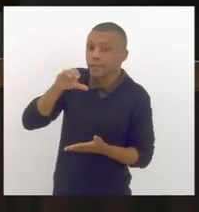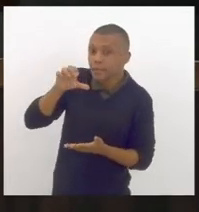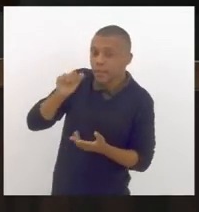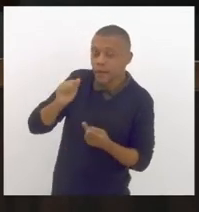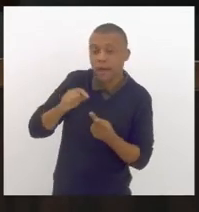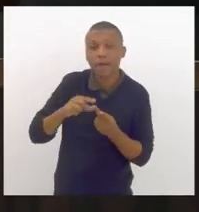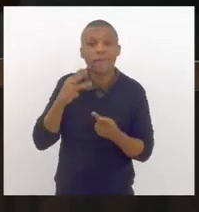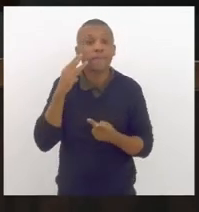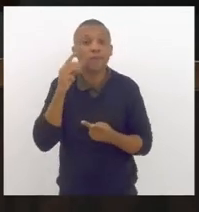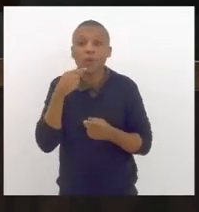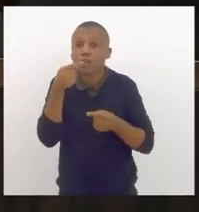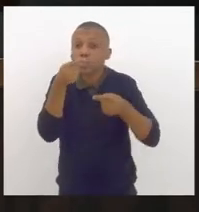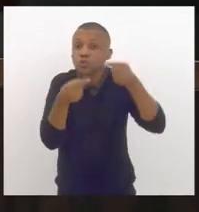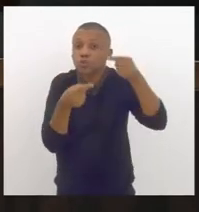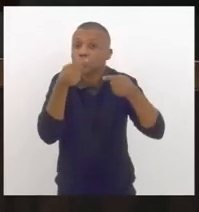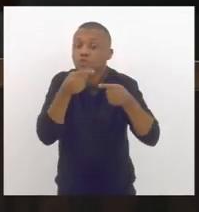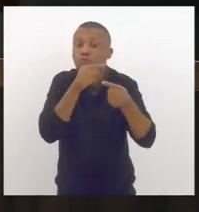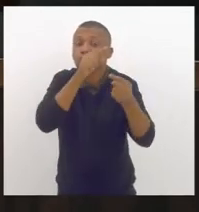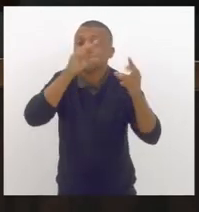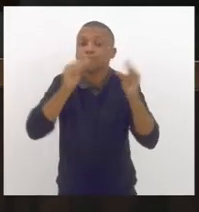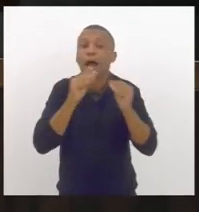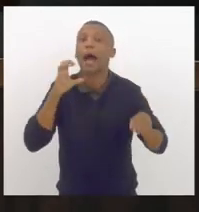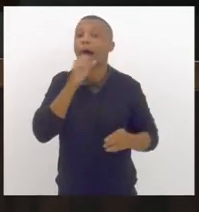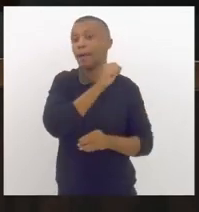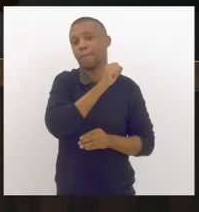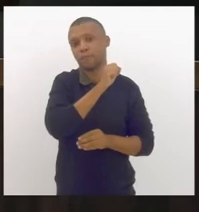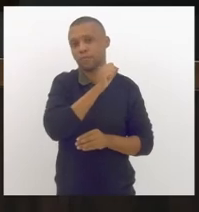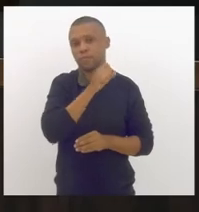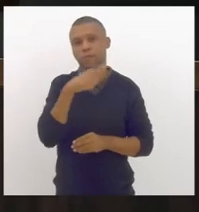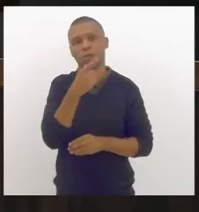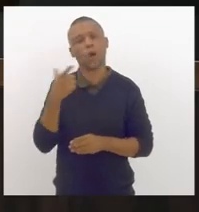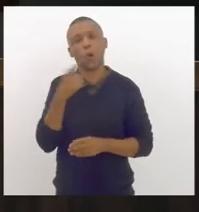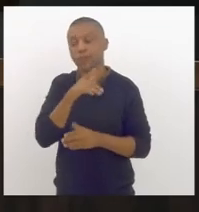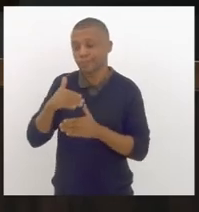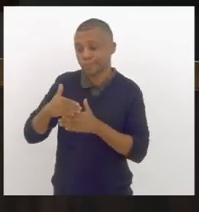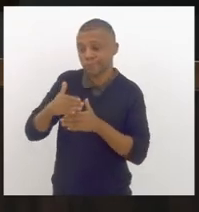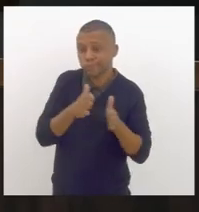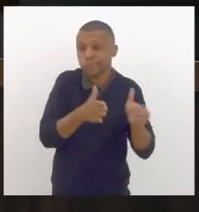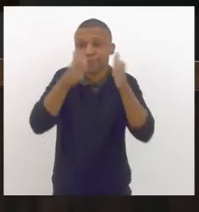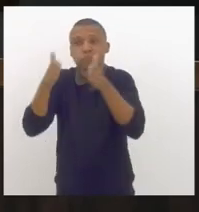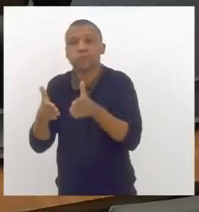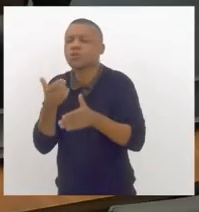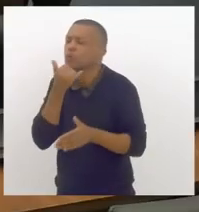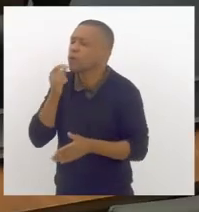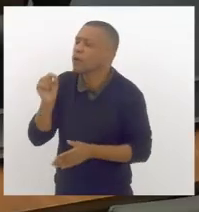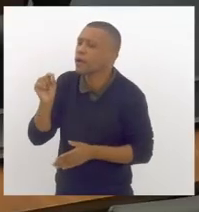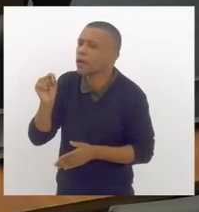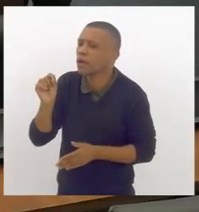nós discutíssemos de forma objetiva para podermos... Oi?